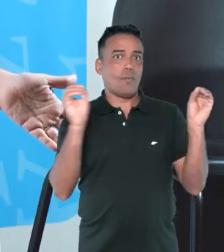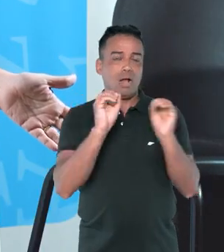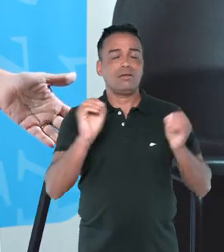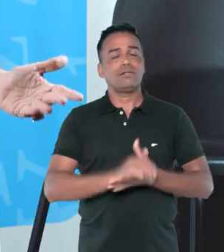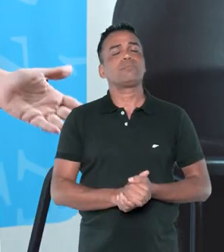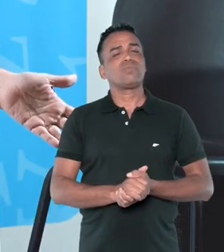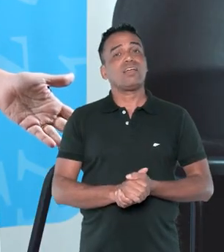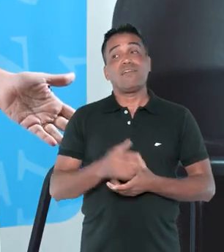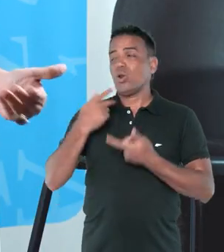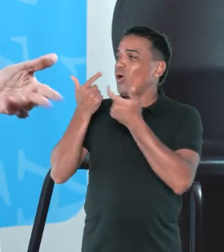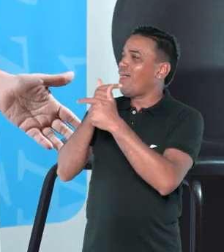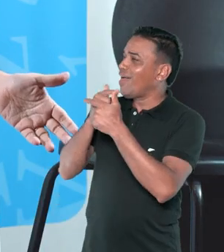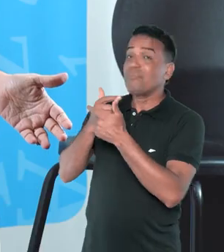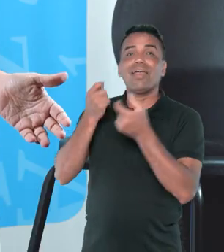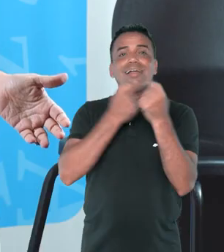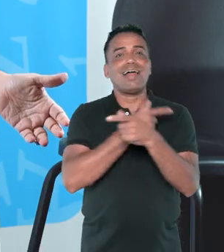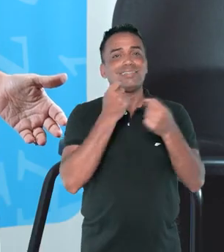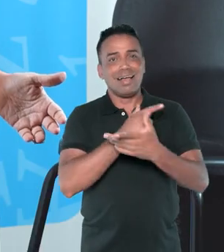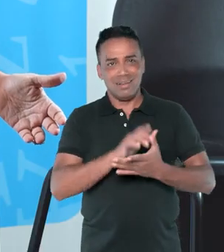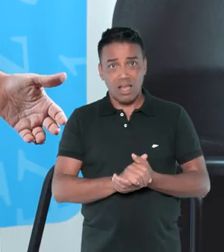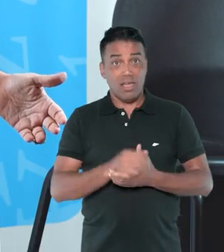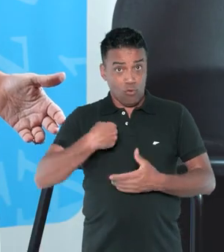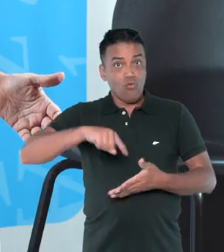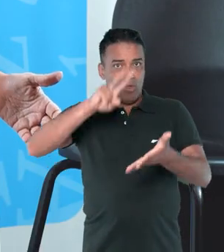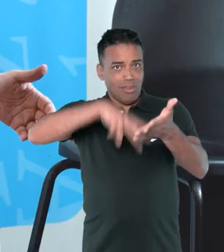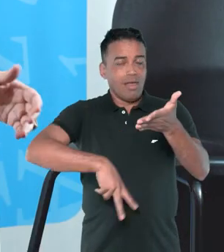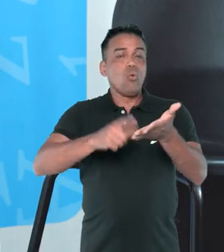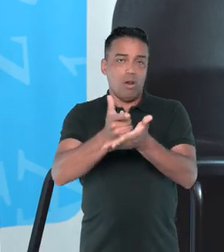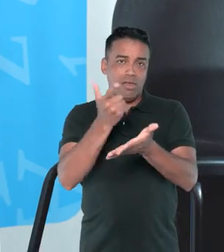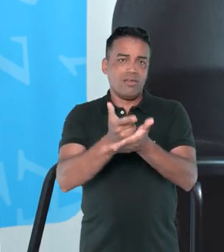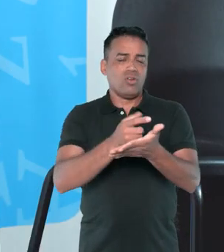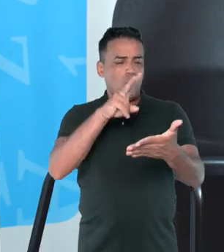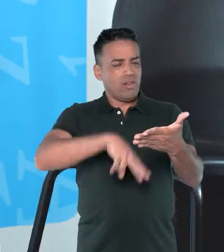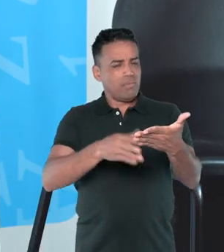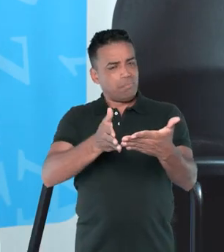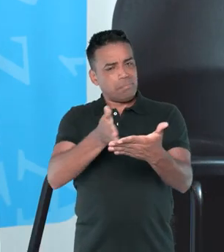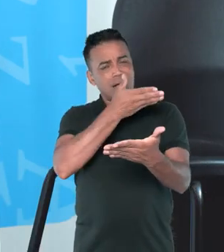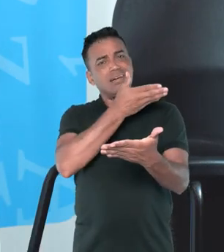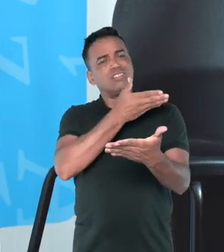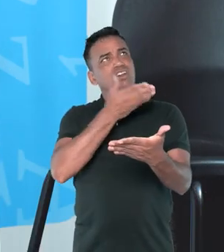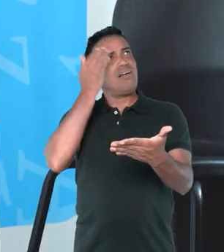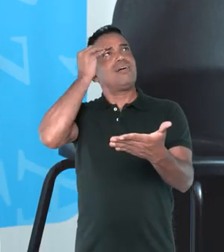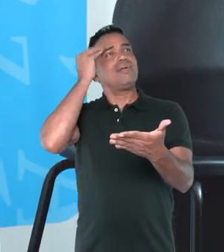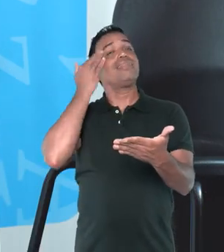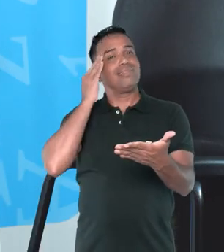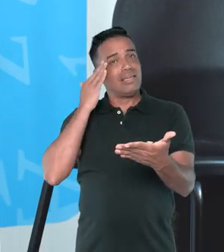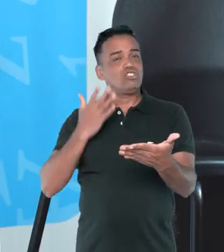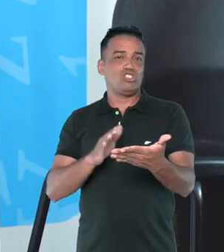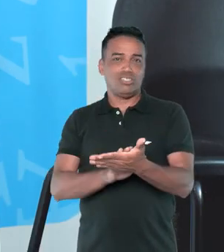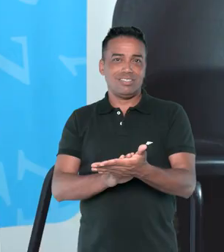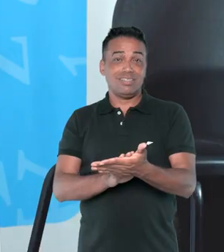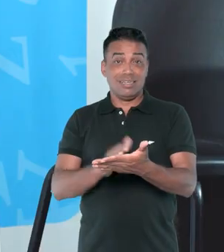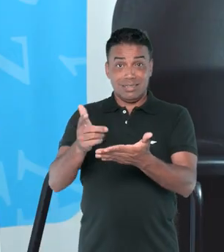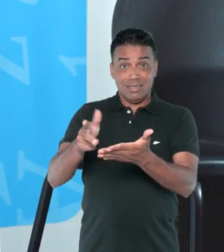E aí ele disse que era porque o livro era engraçado. Aí eu fui ler. Aí eu li uma página, aí eu entendi.